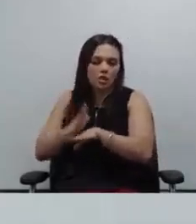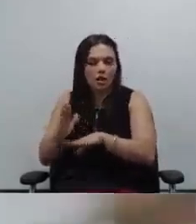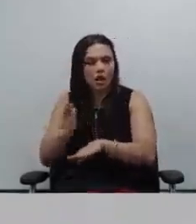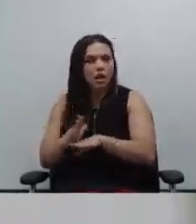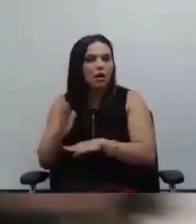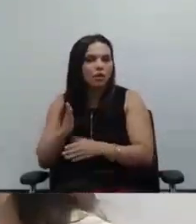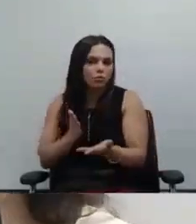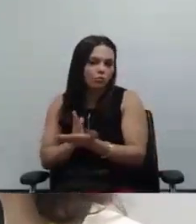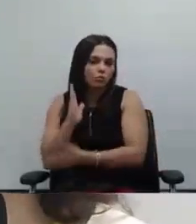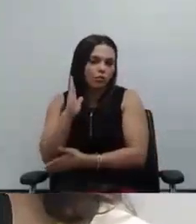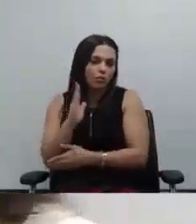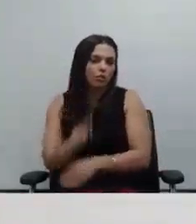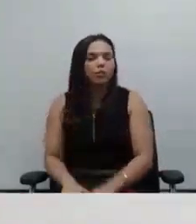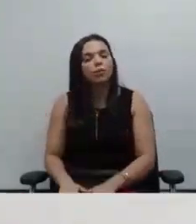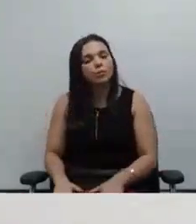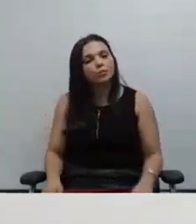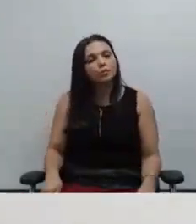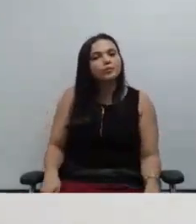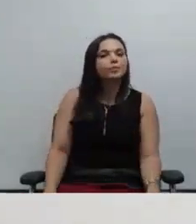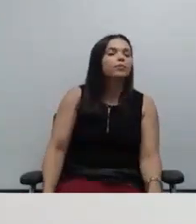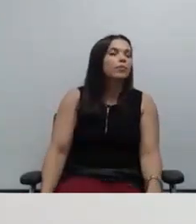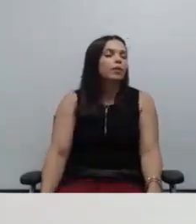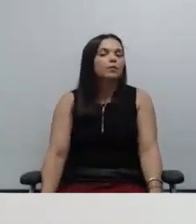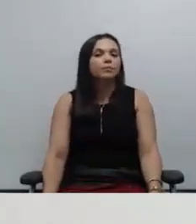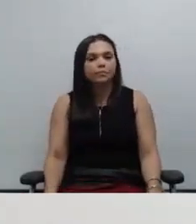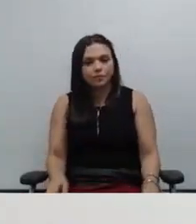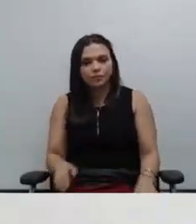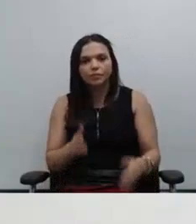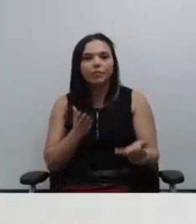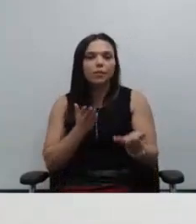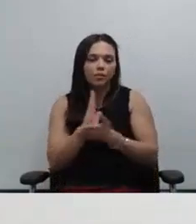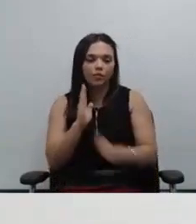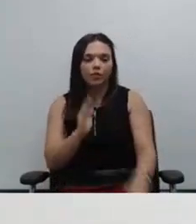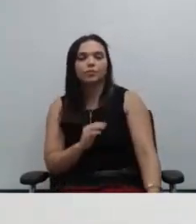Aqueles que concordam permaneçam como estão. Aprovado.